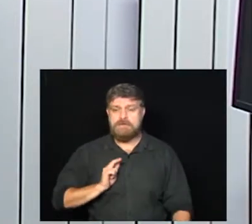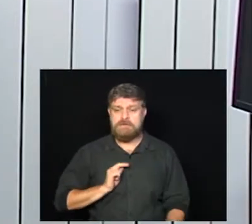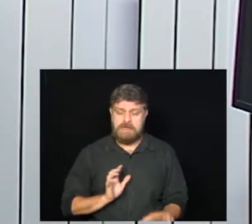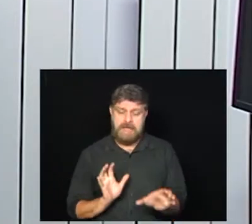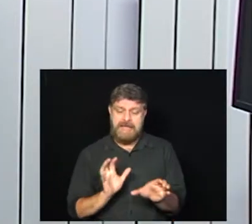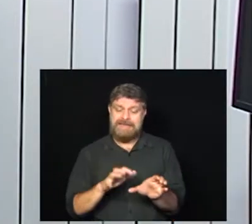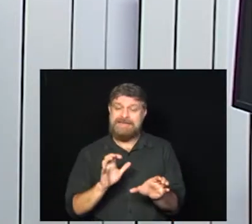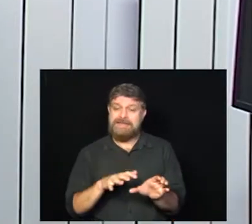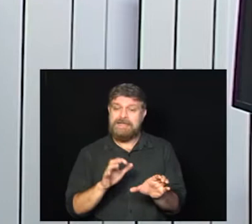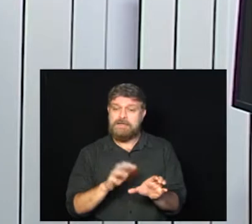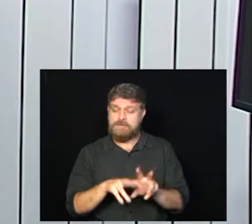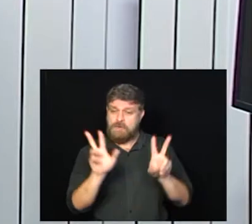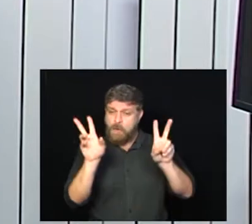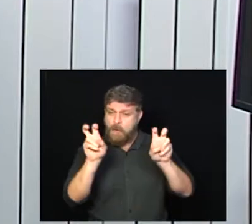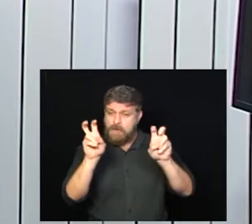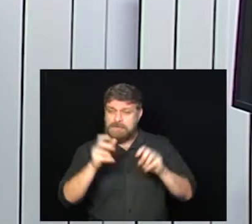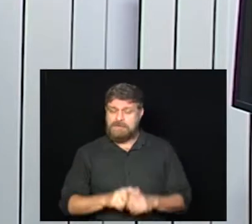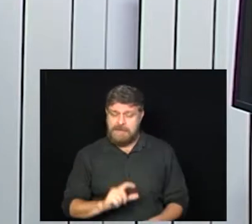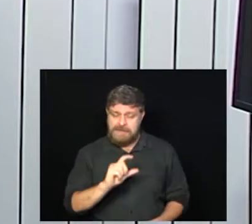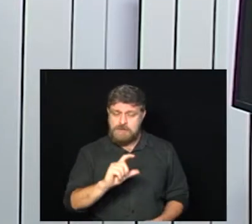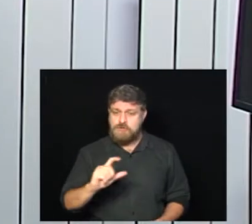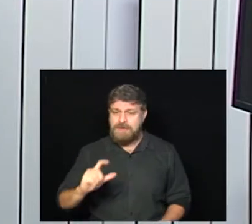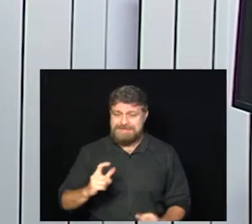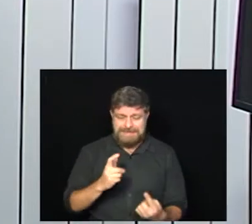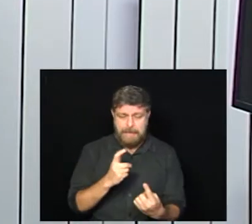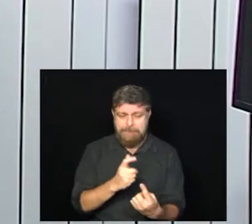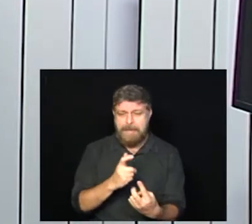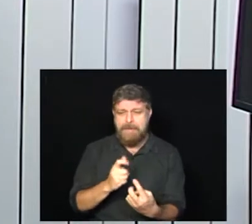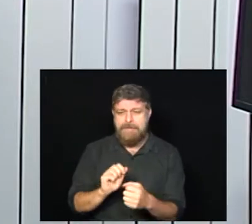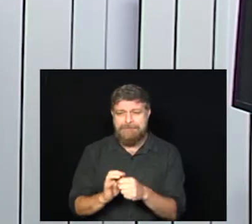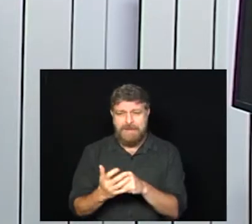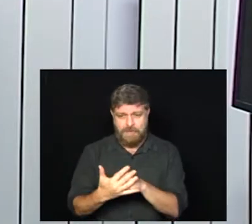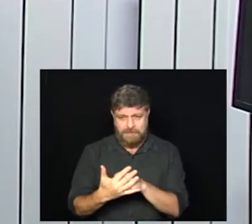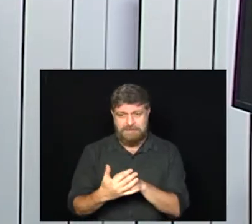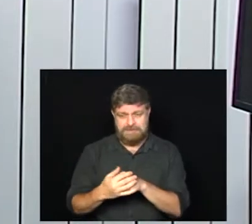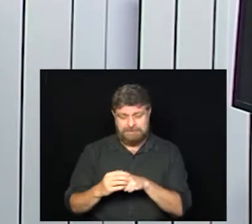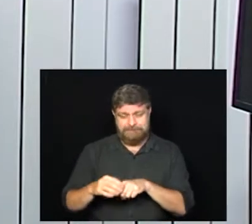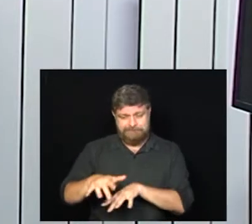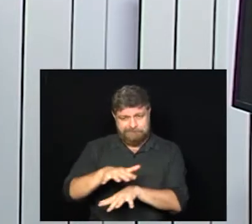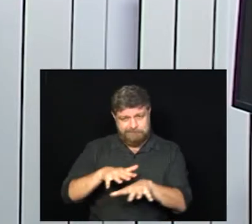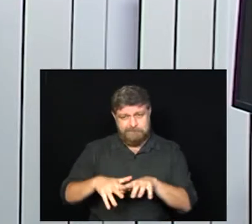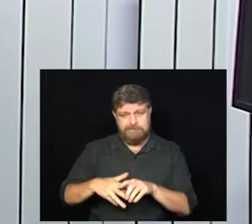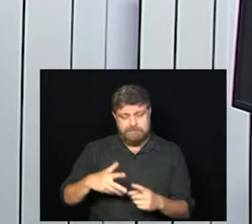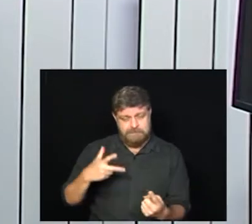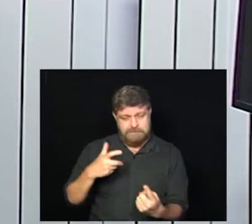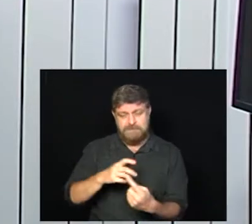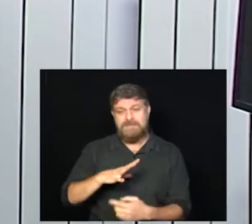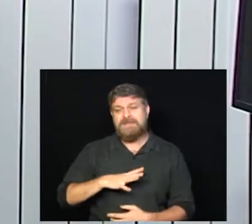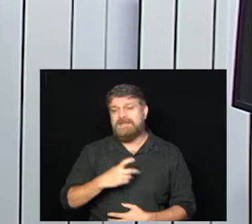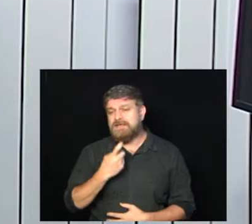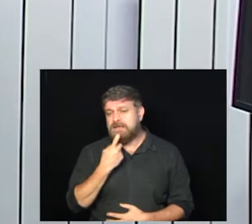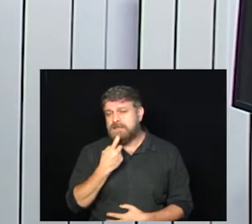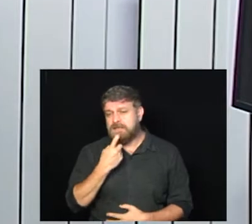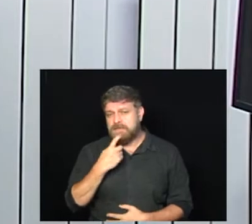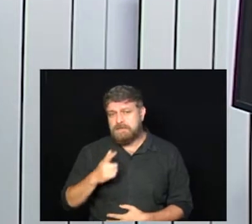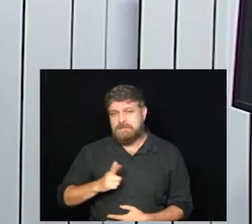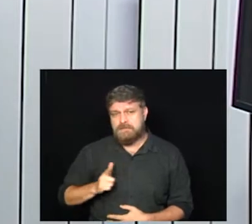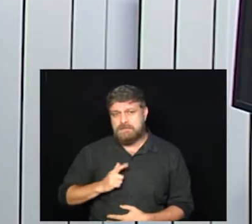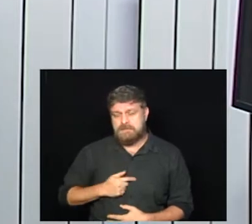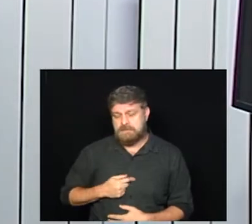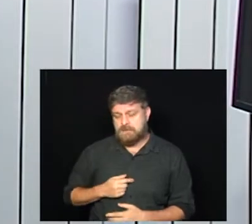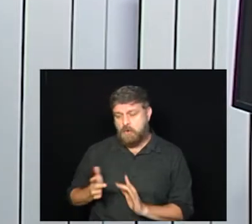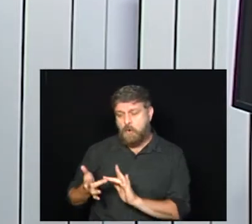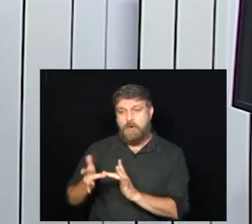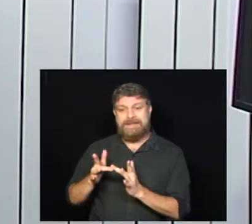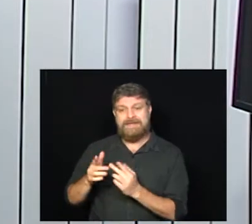a respeito das doses da vacina contra a Covid-19 aplicadas em Campinas para o Conect